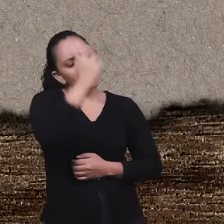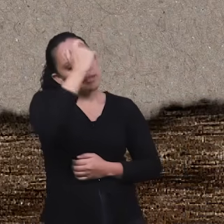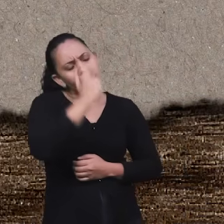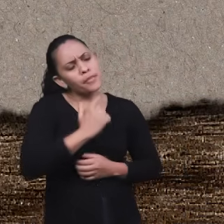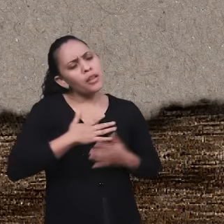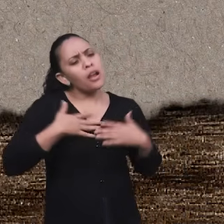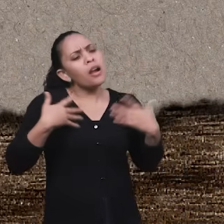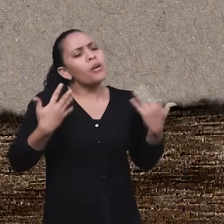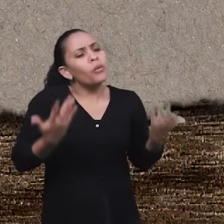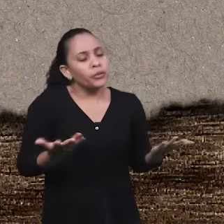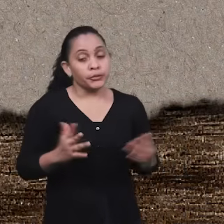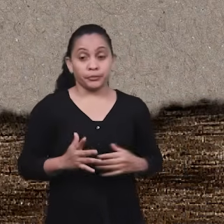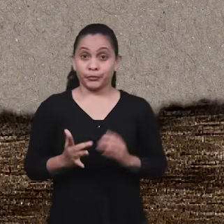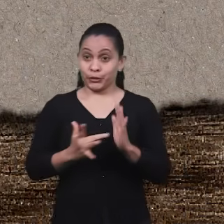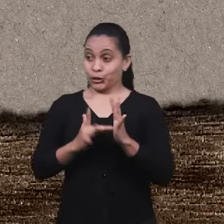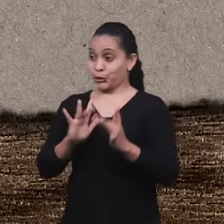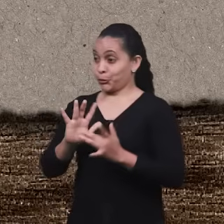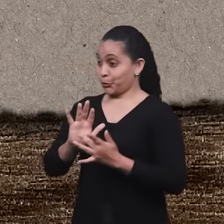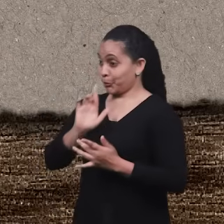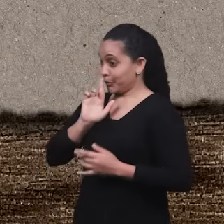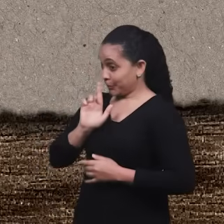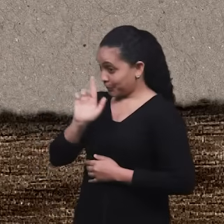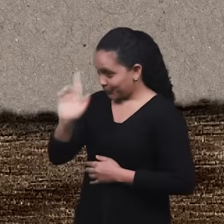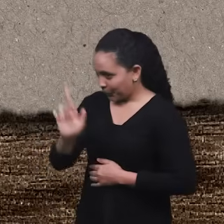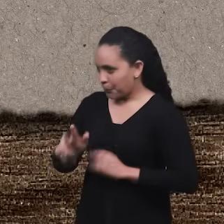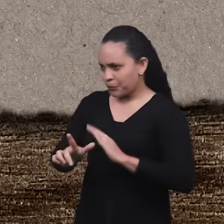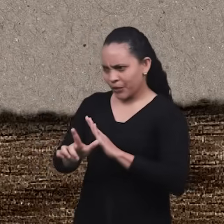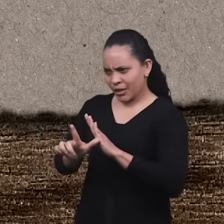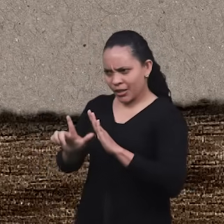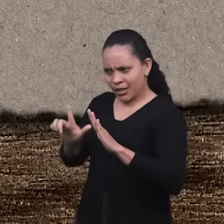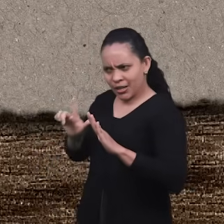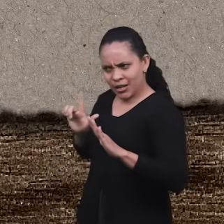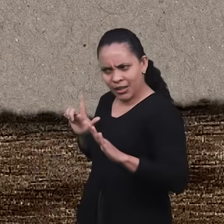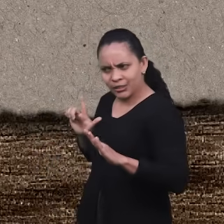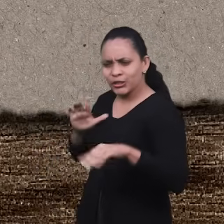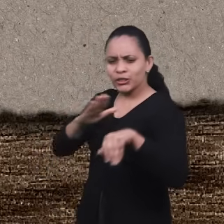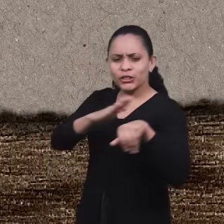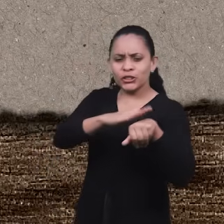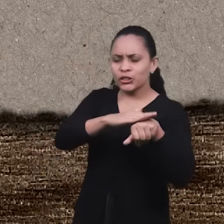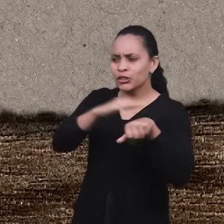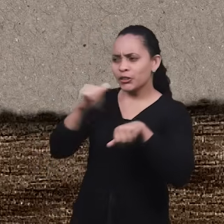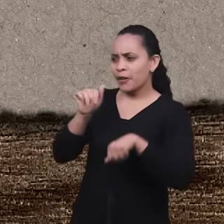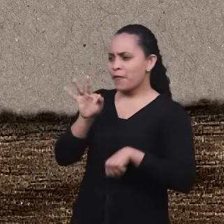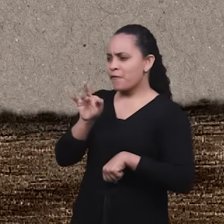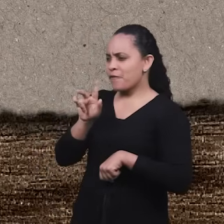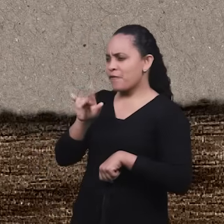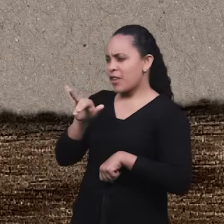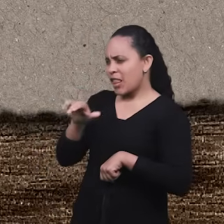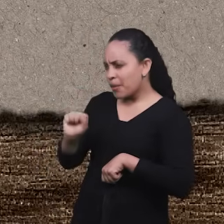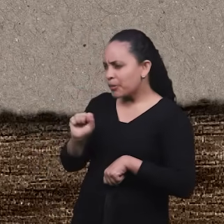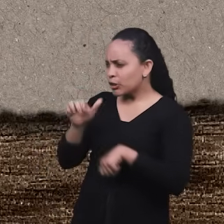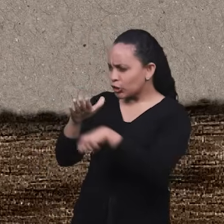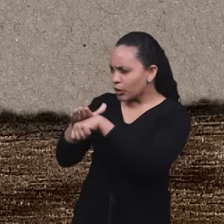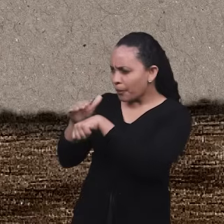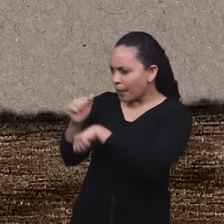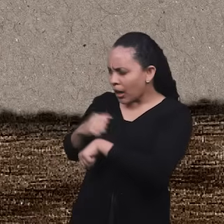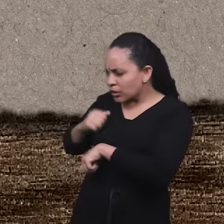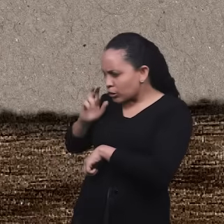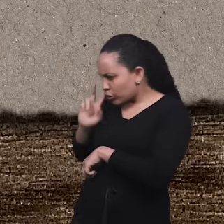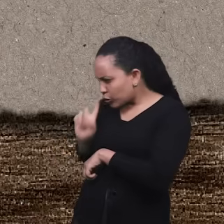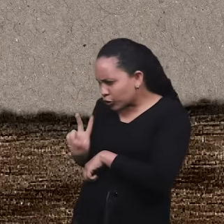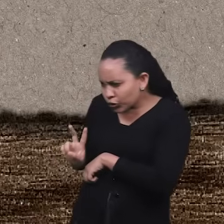tu? Jesus respondeu e disse-lhe, antes que Filipe te chamasse, te vi